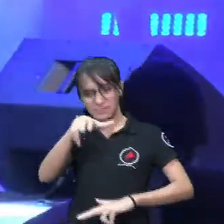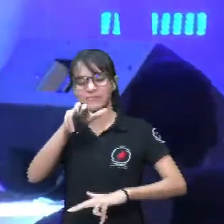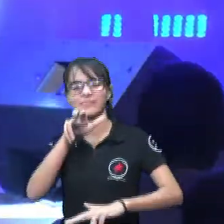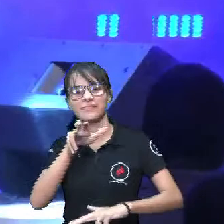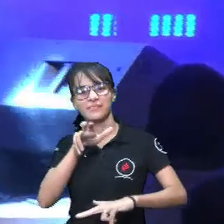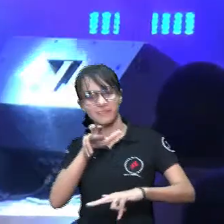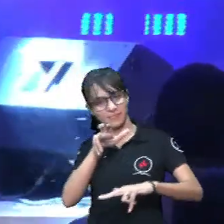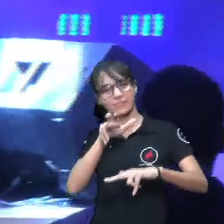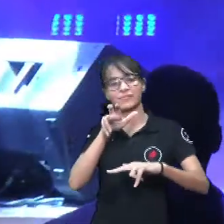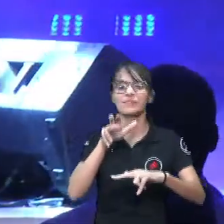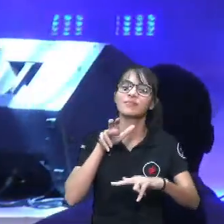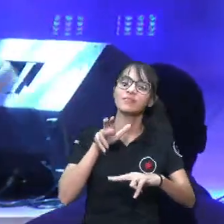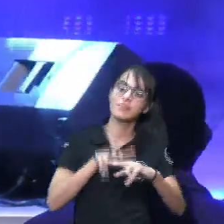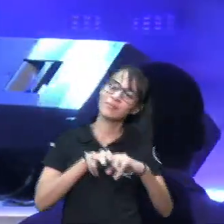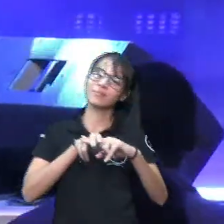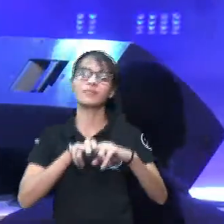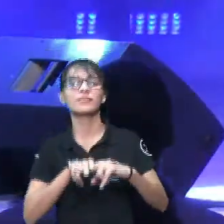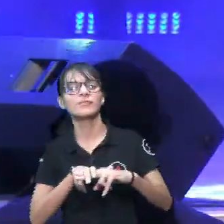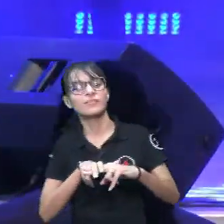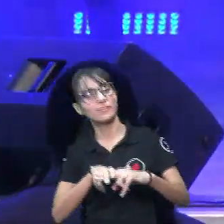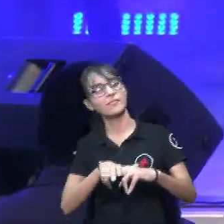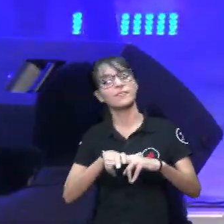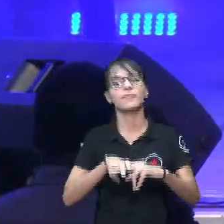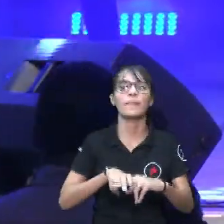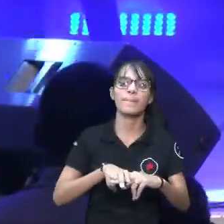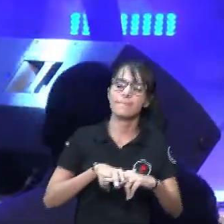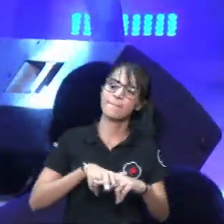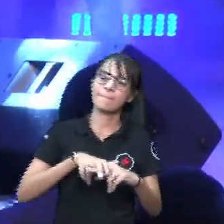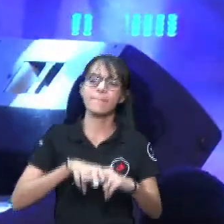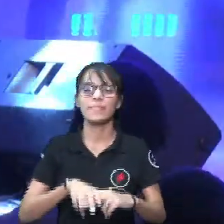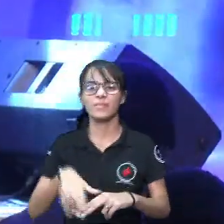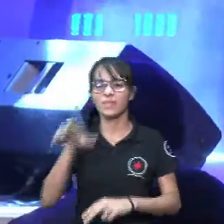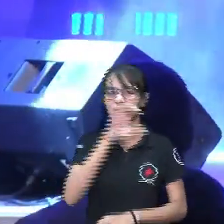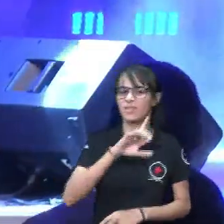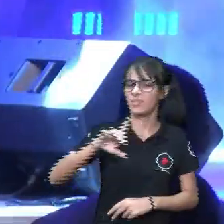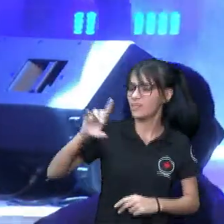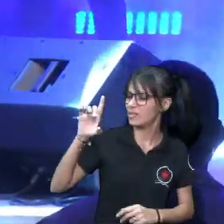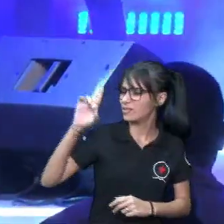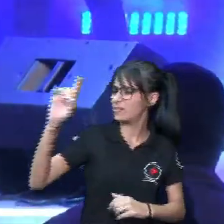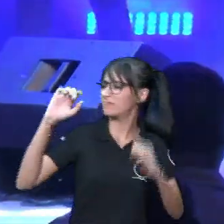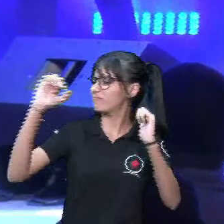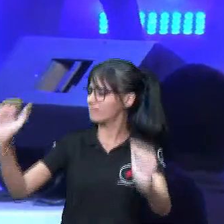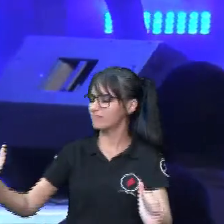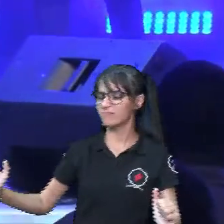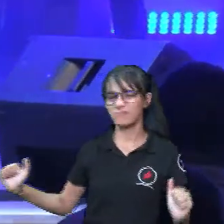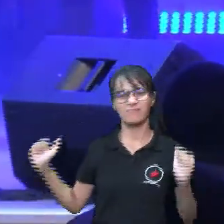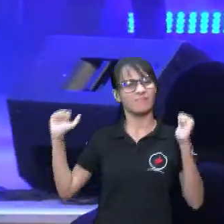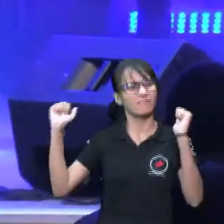Estás